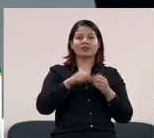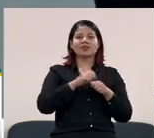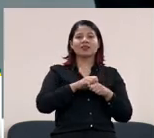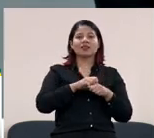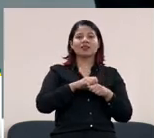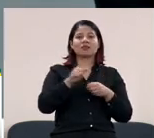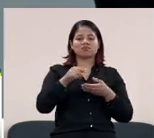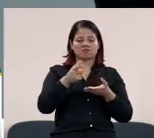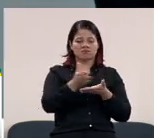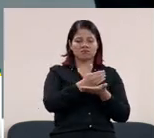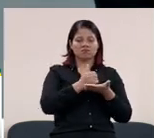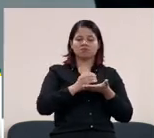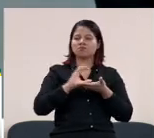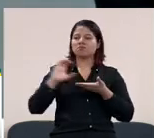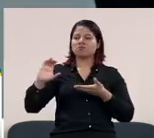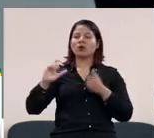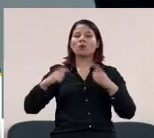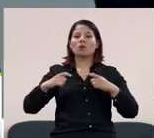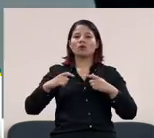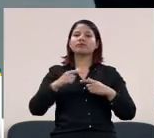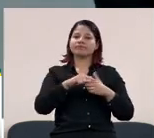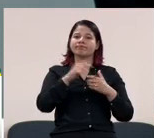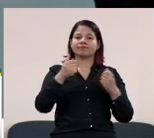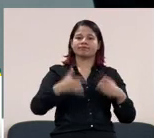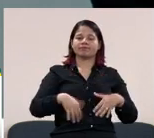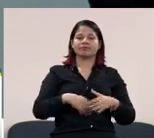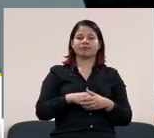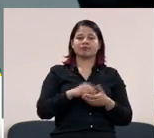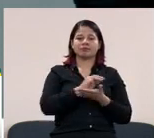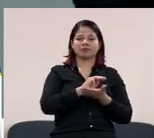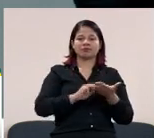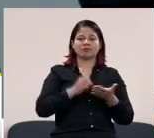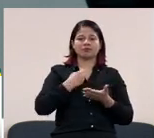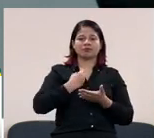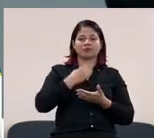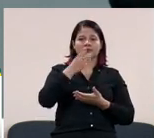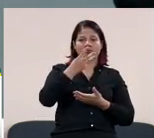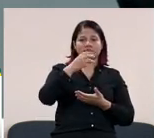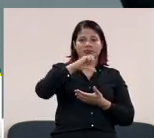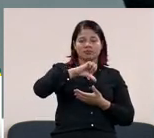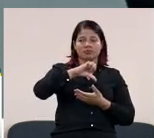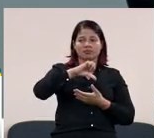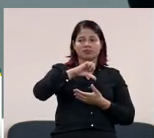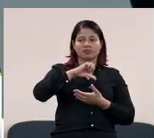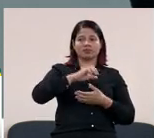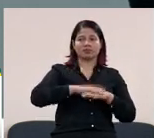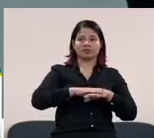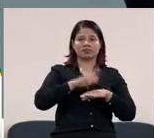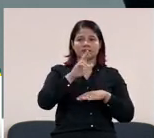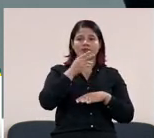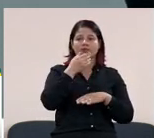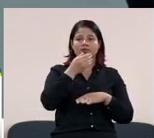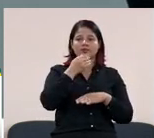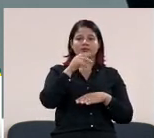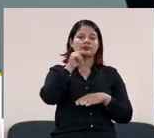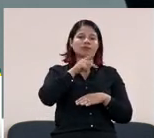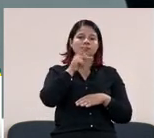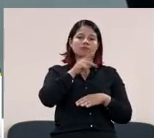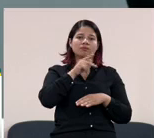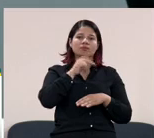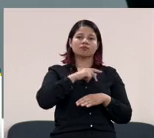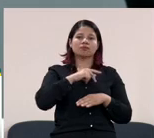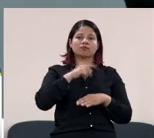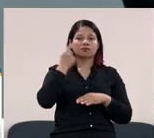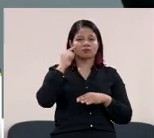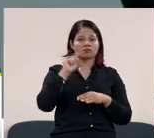dos valores arrecadados com a taxa. Memorando 39/2019, deputado Paulinho Ramos, justificando